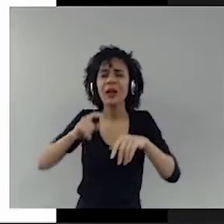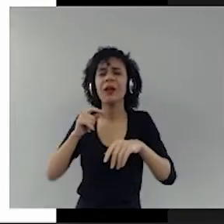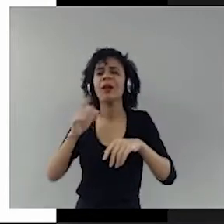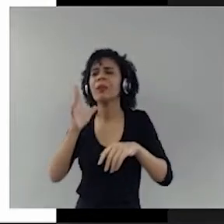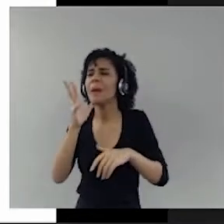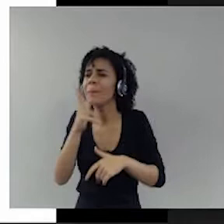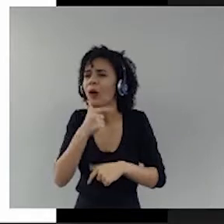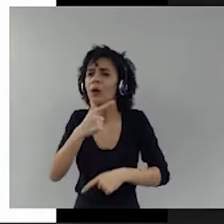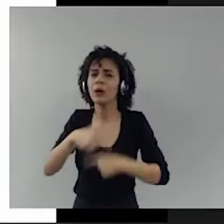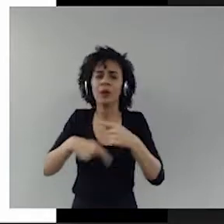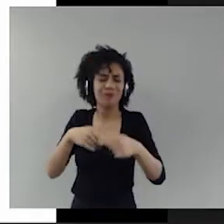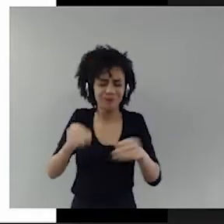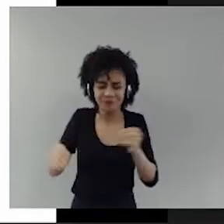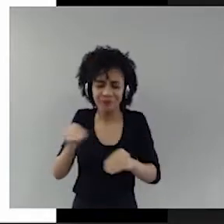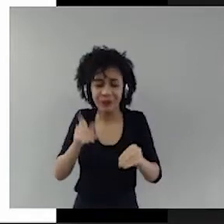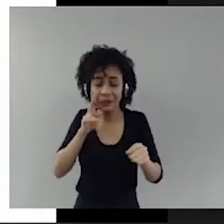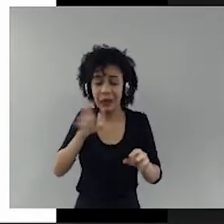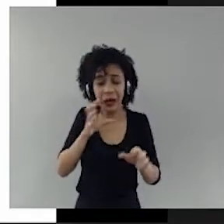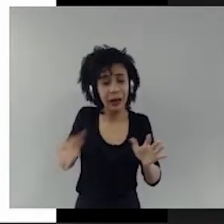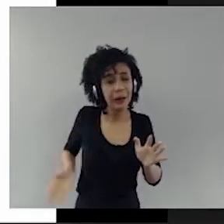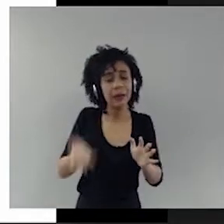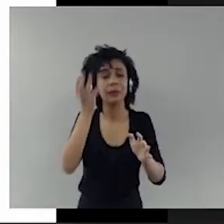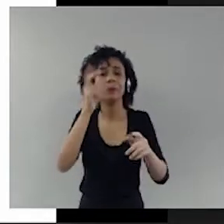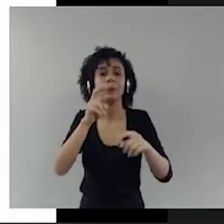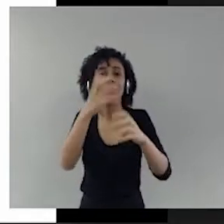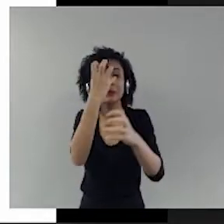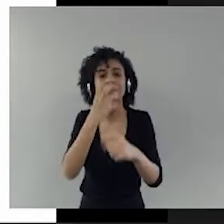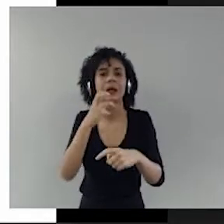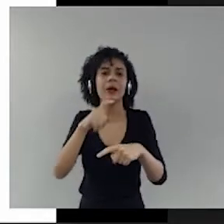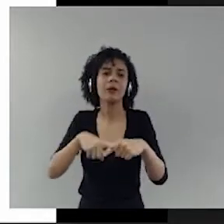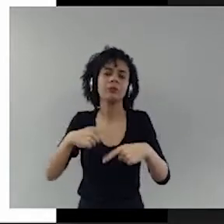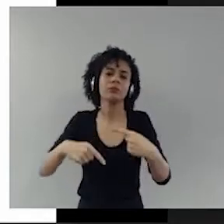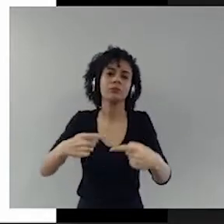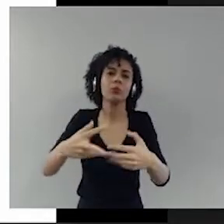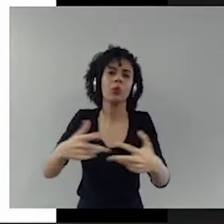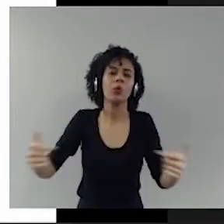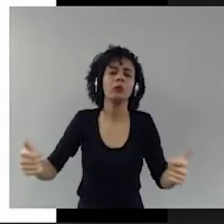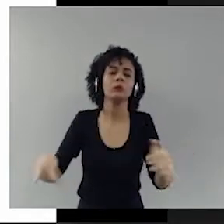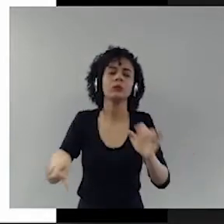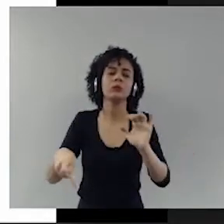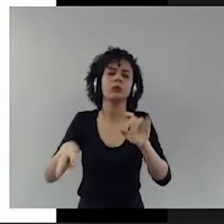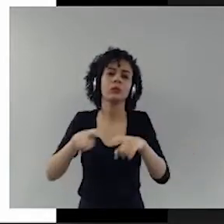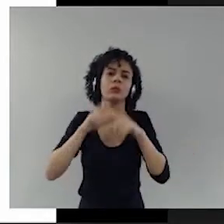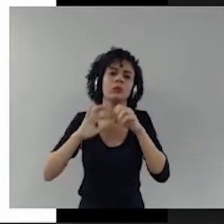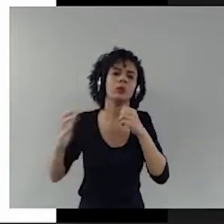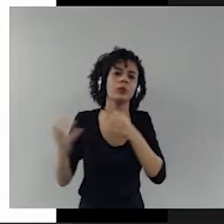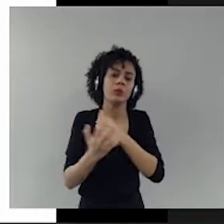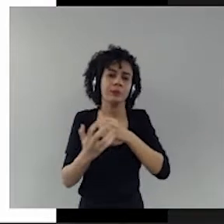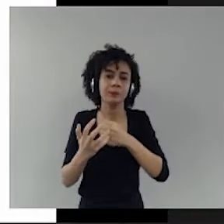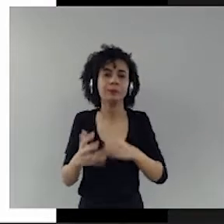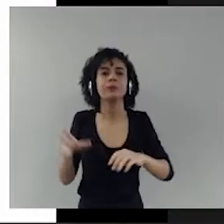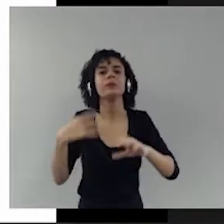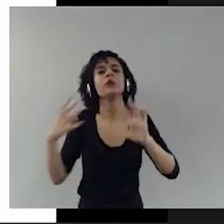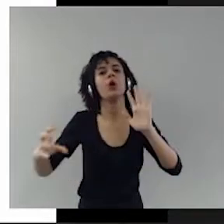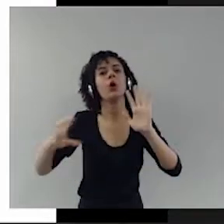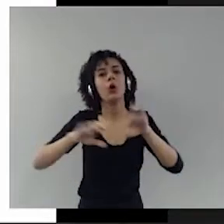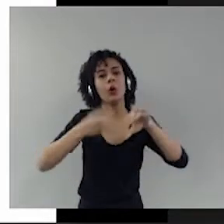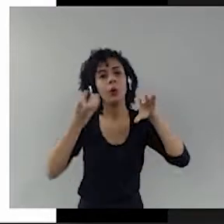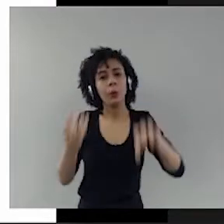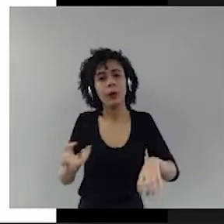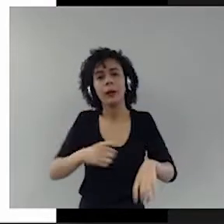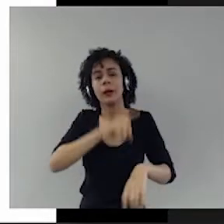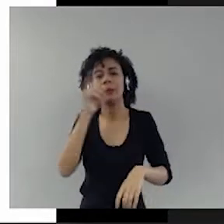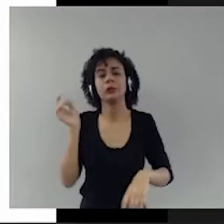reduzindo algumas exigências tentando dar celeridade a esses procedimentos snp já foi submetido ao congresso nacional o projeto de lei